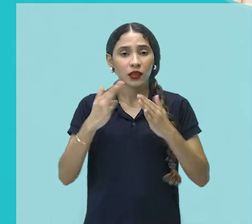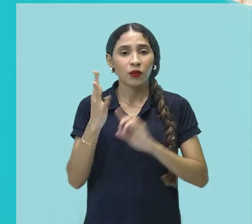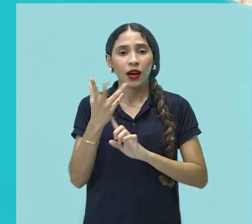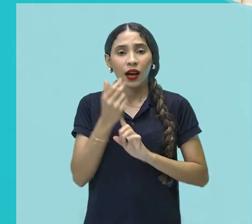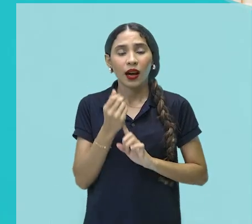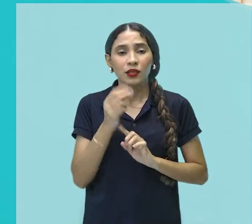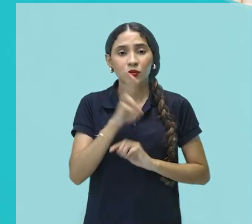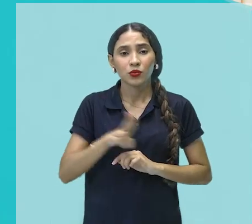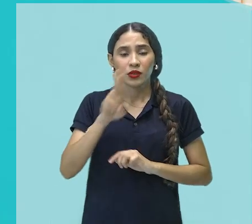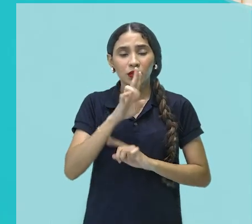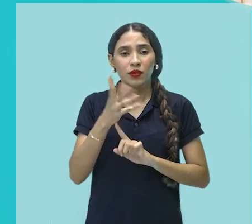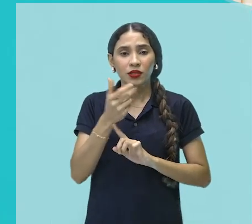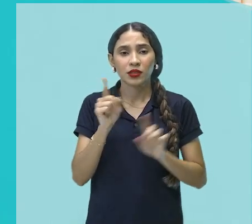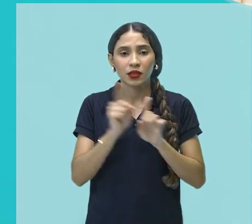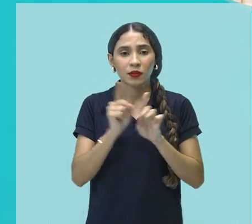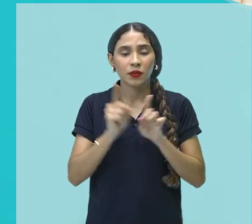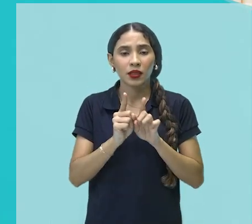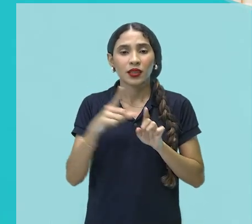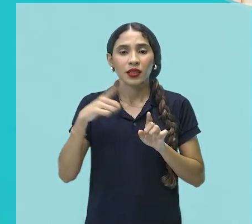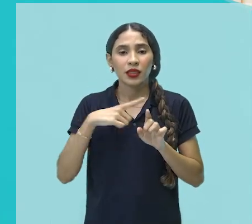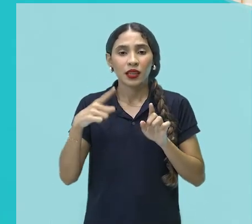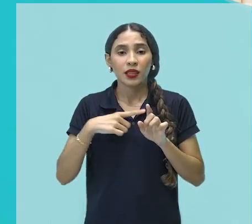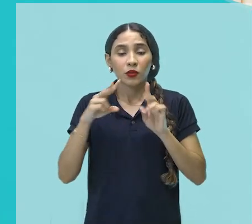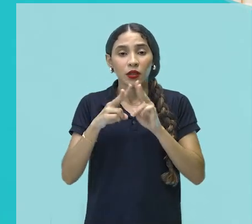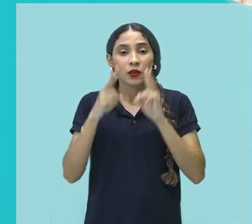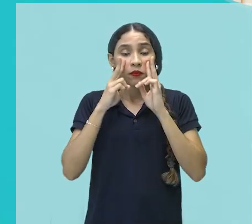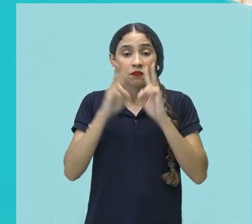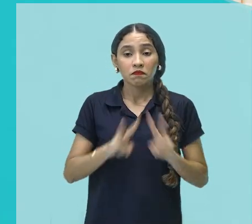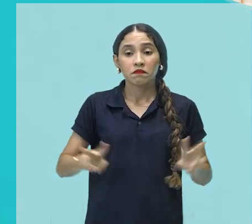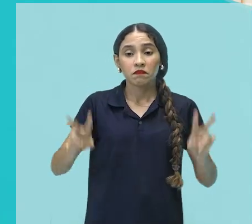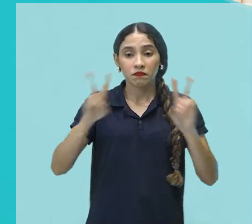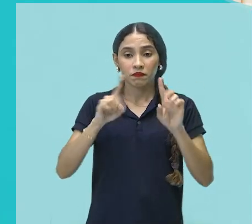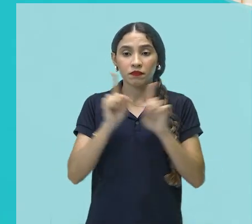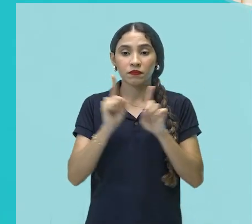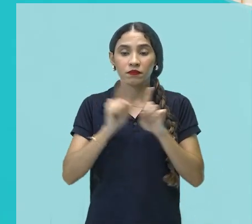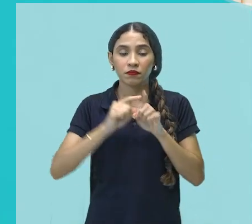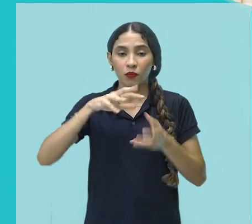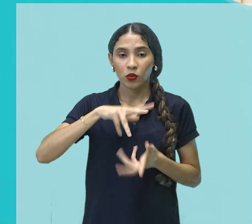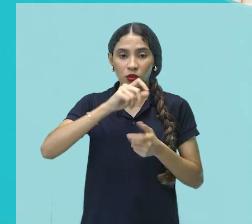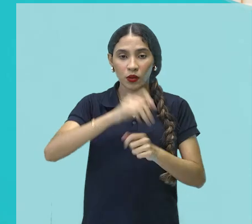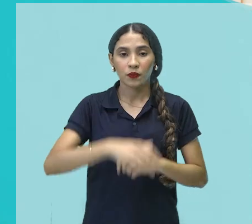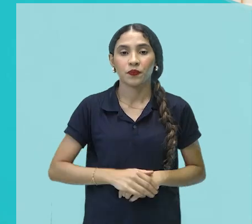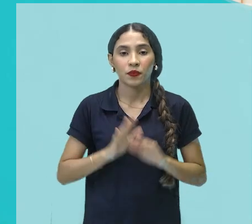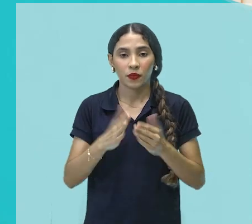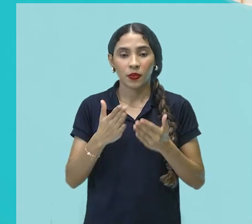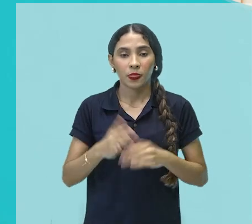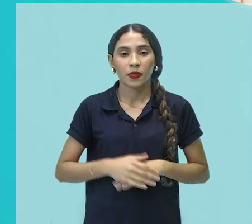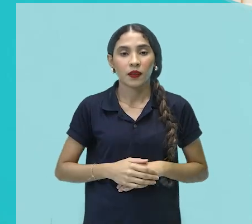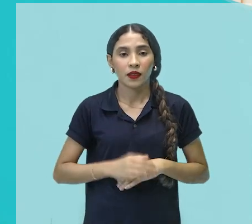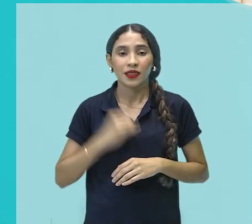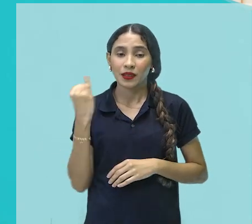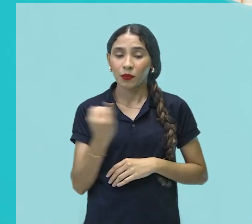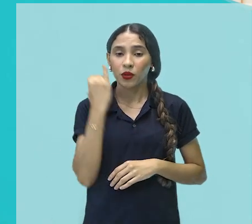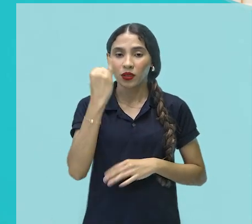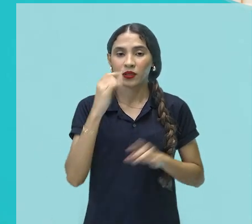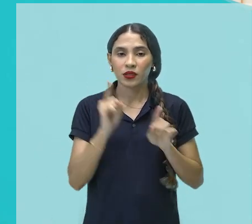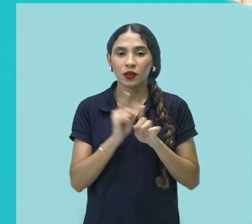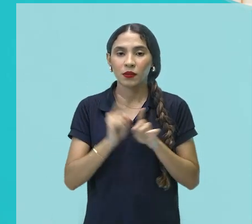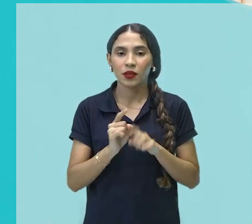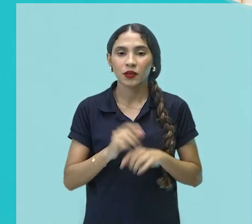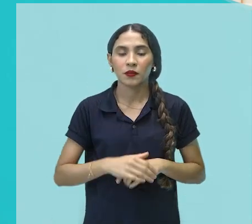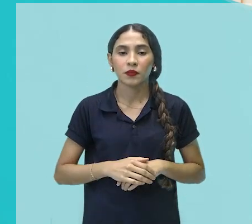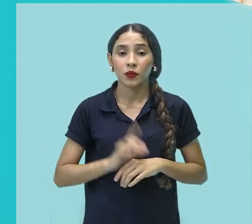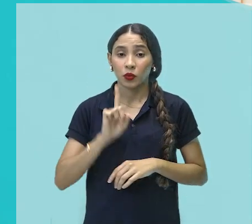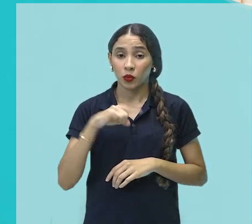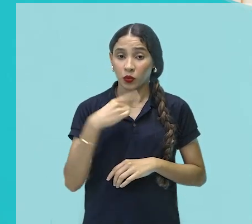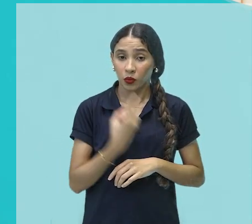a arte, através desses artistas, ela tem uma visibilidade mundial. Então, é muito importante